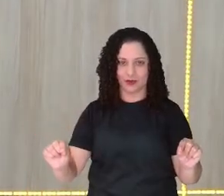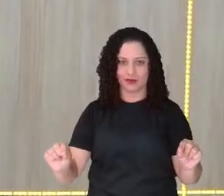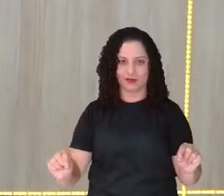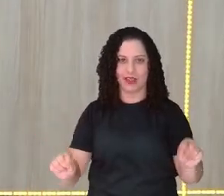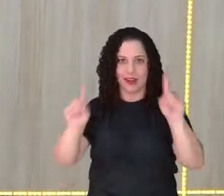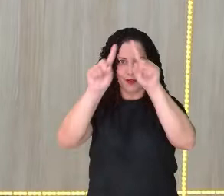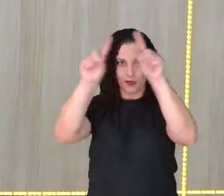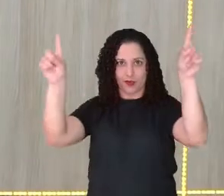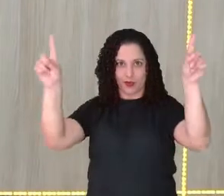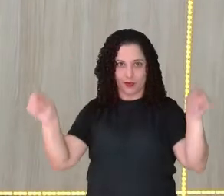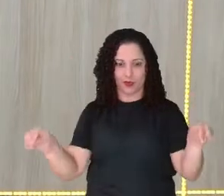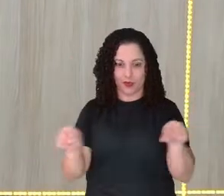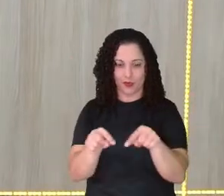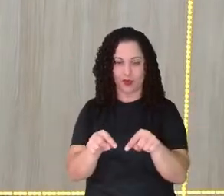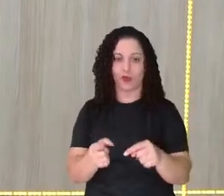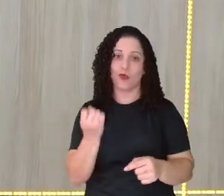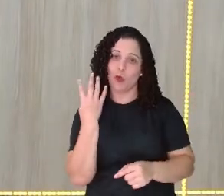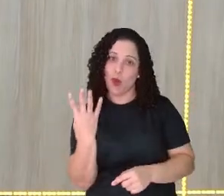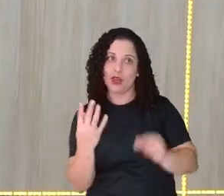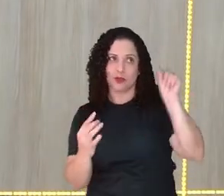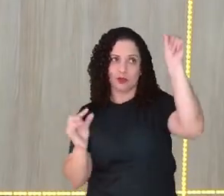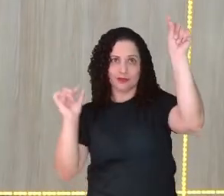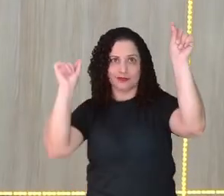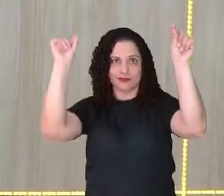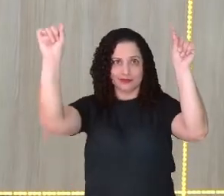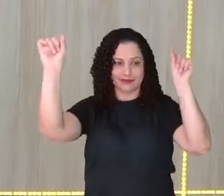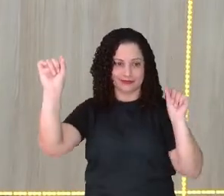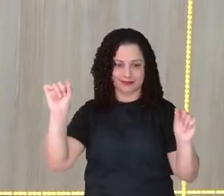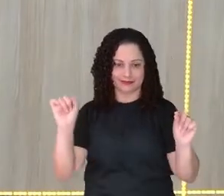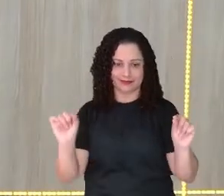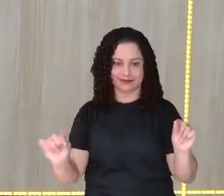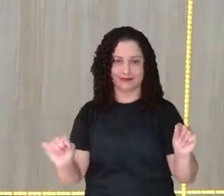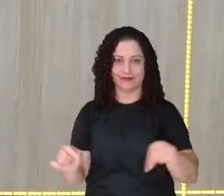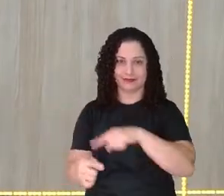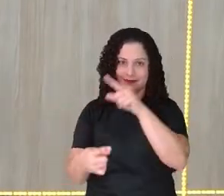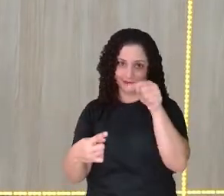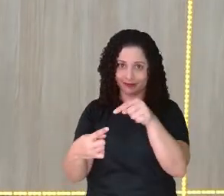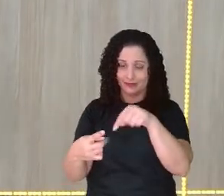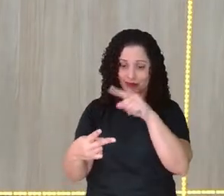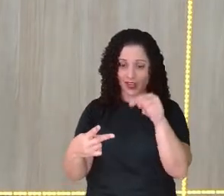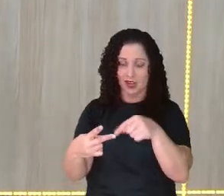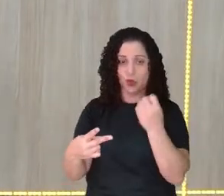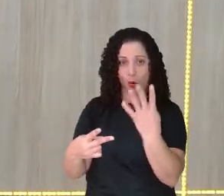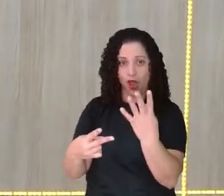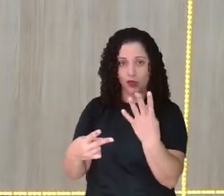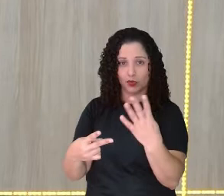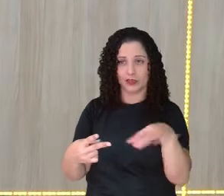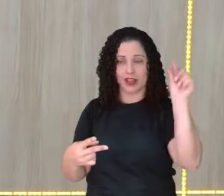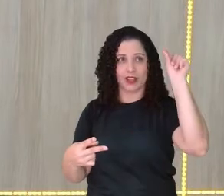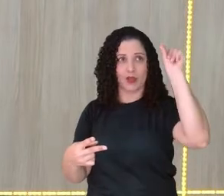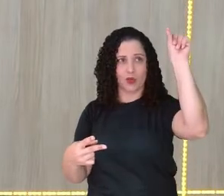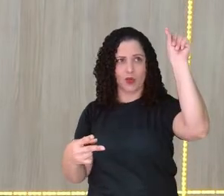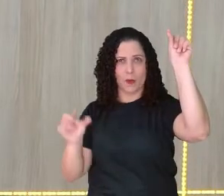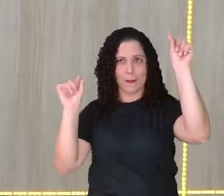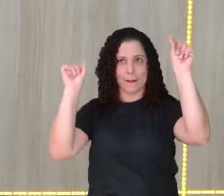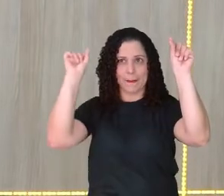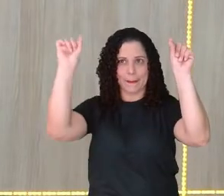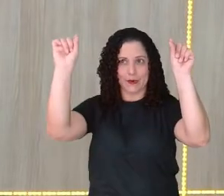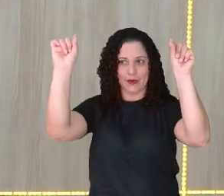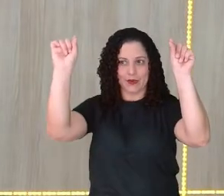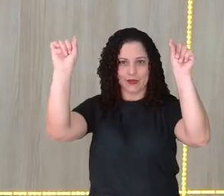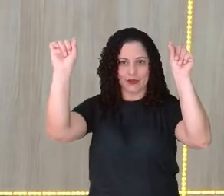lados e o último aqui, ó, 4 lados, tá? A gente tem também aí 4 vértices. Eu tenho aqui, ó,